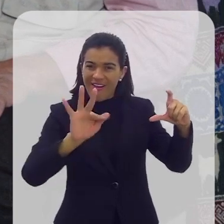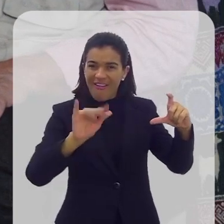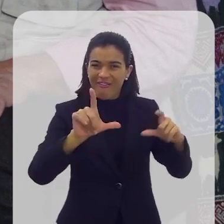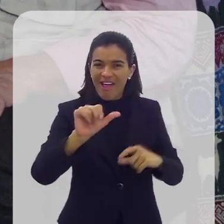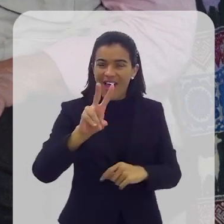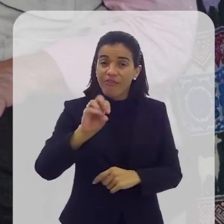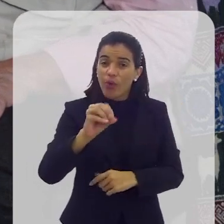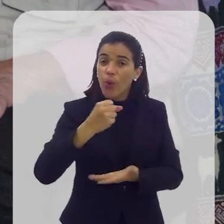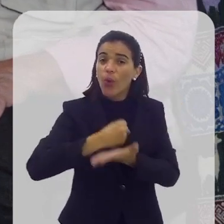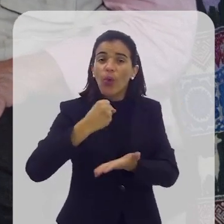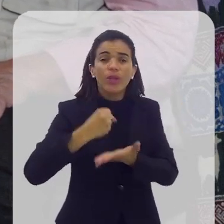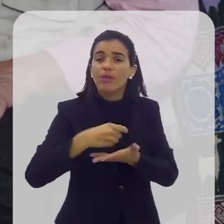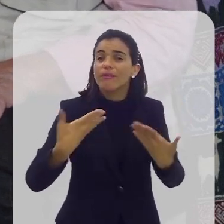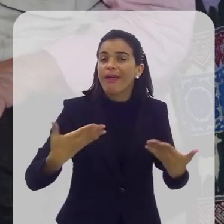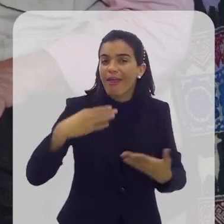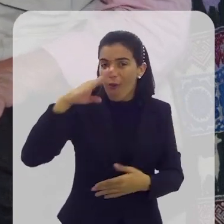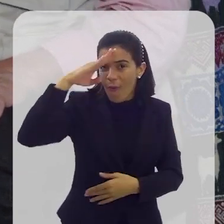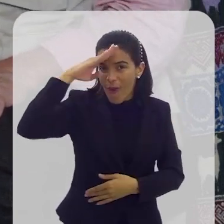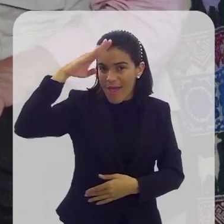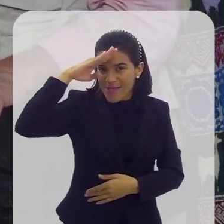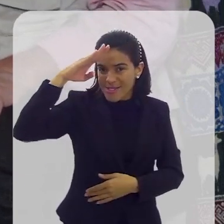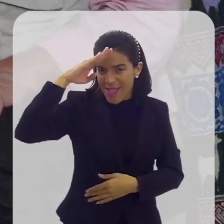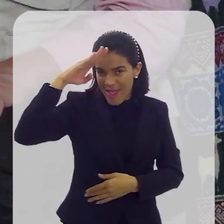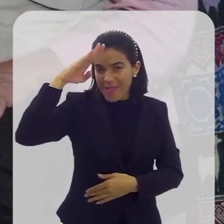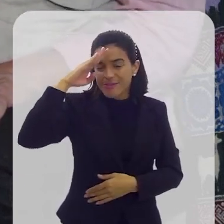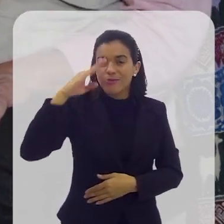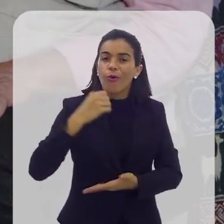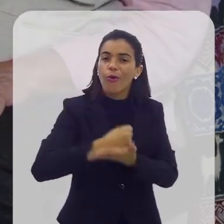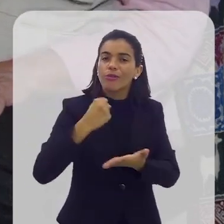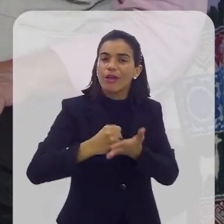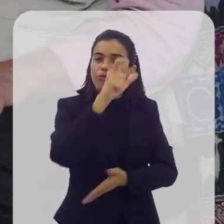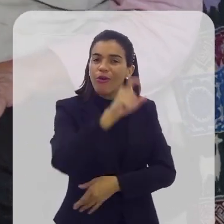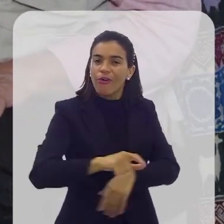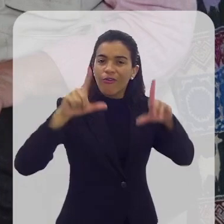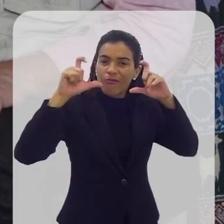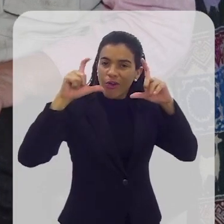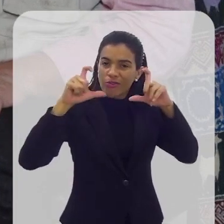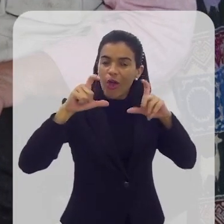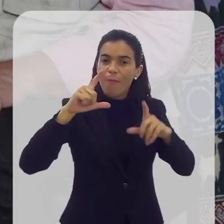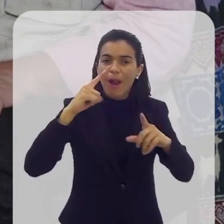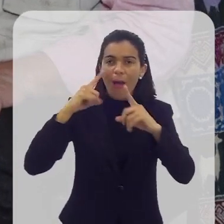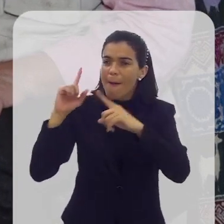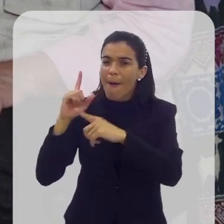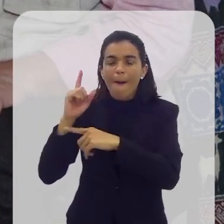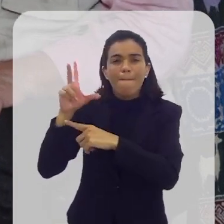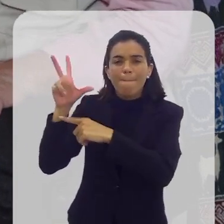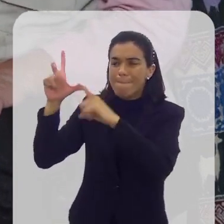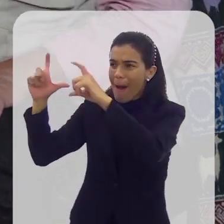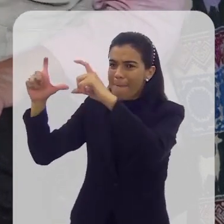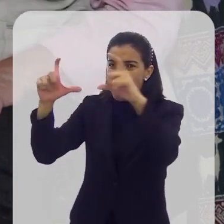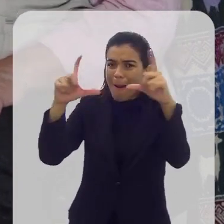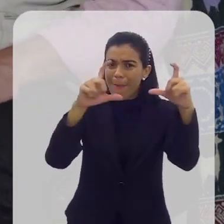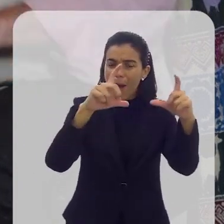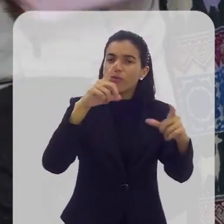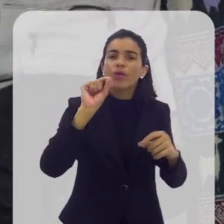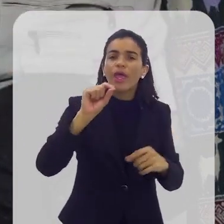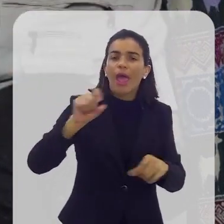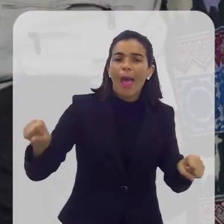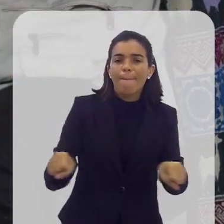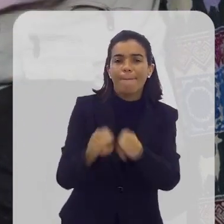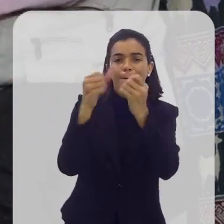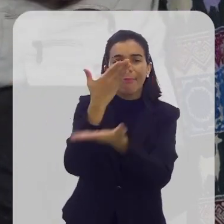né? Hoje não, hoje nós pensamos que é um museu, é um museu contemporâneo, né? Ele trata